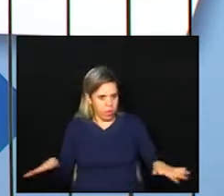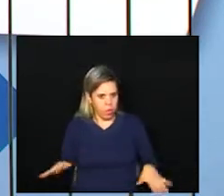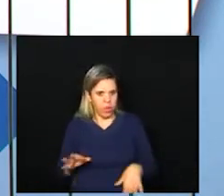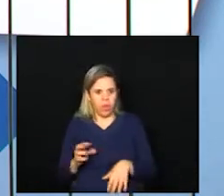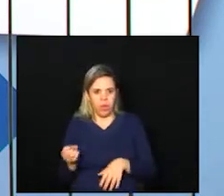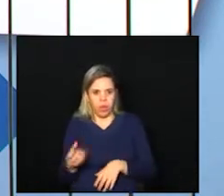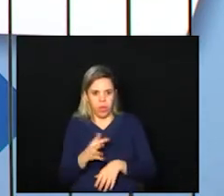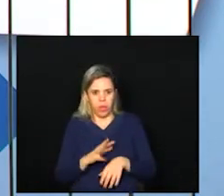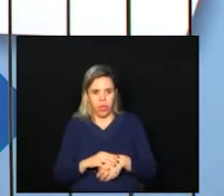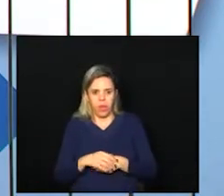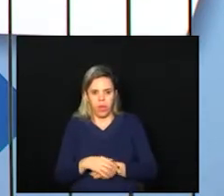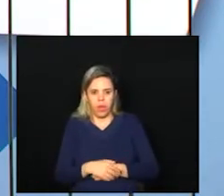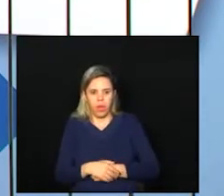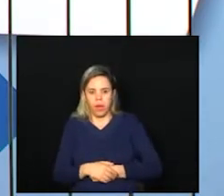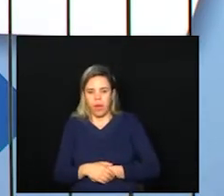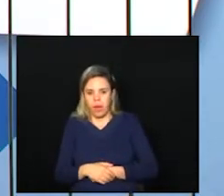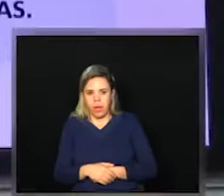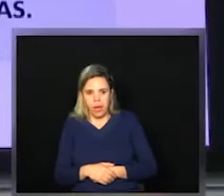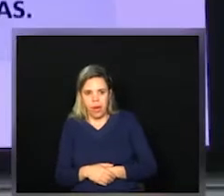nova variante.